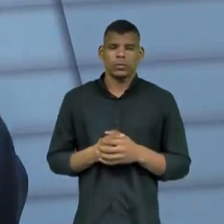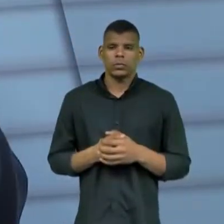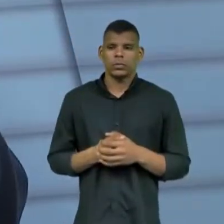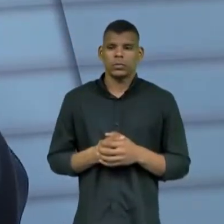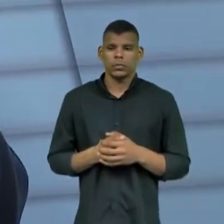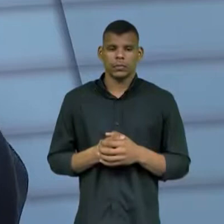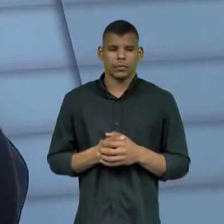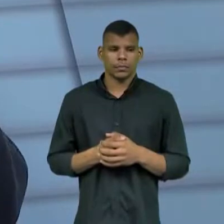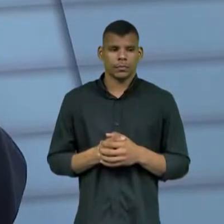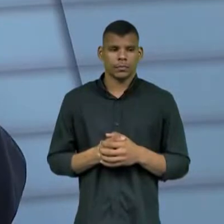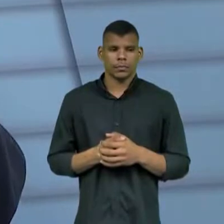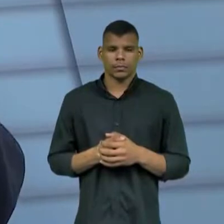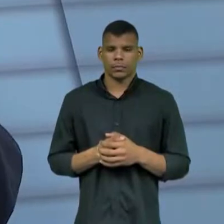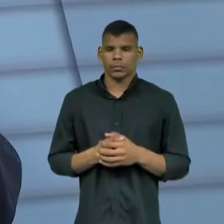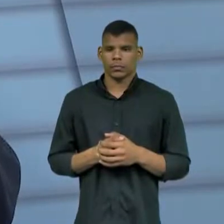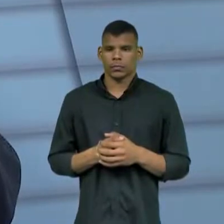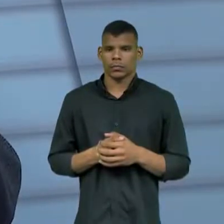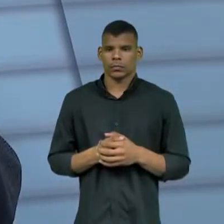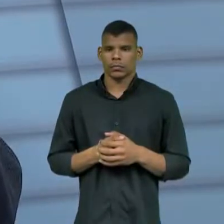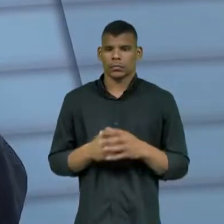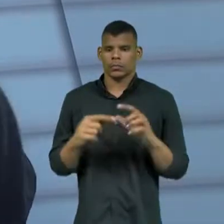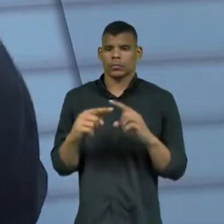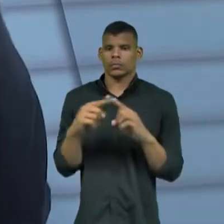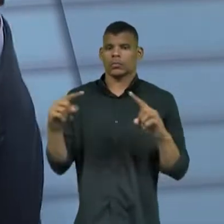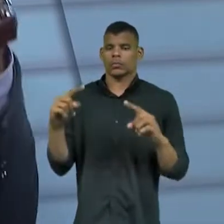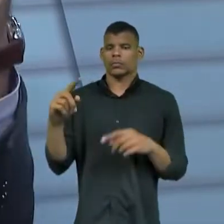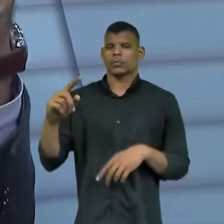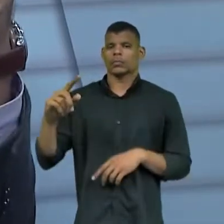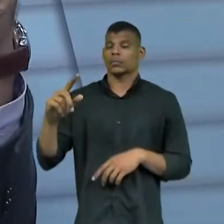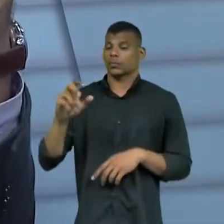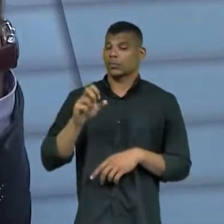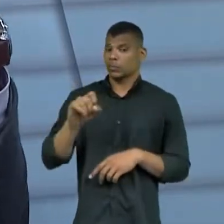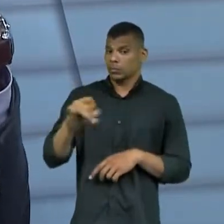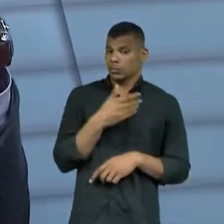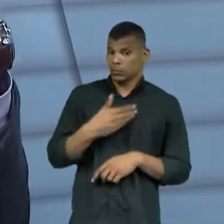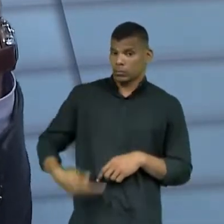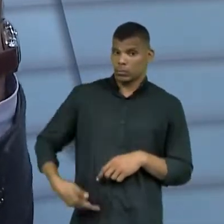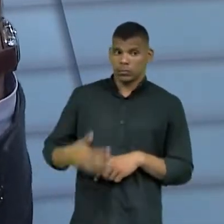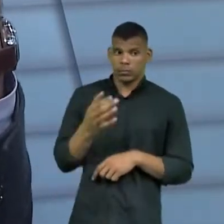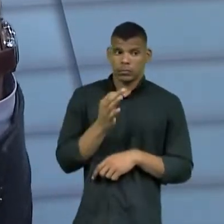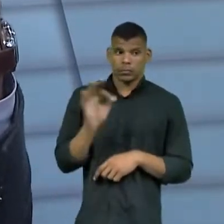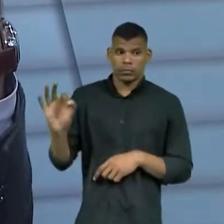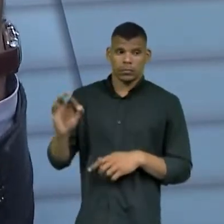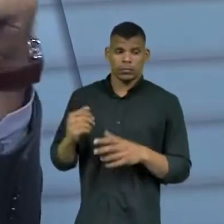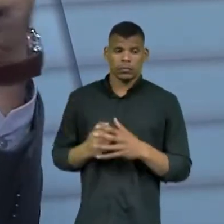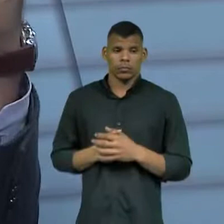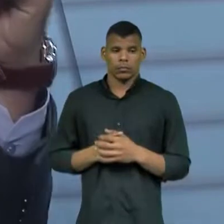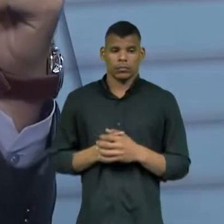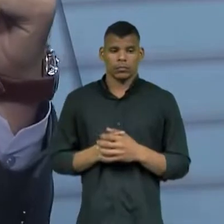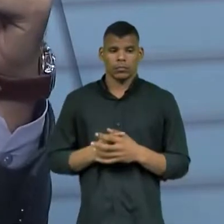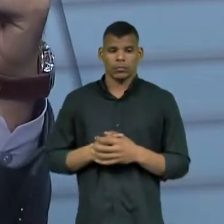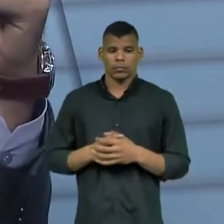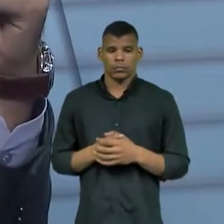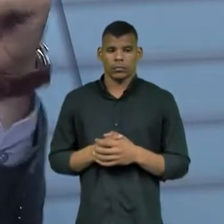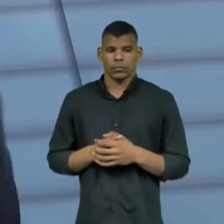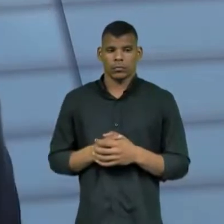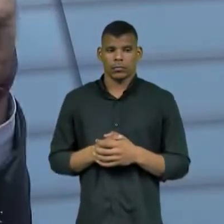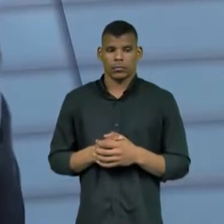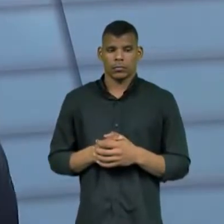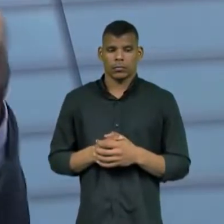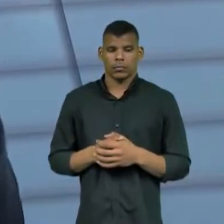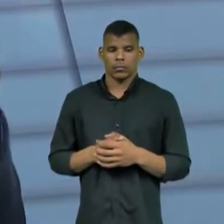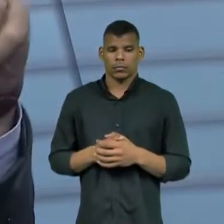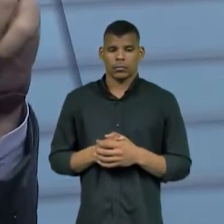e para as eólicas offshore. Se o governo federal, principalmente, não fizer o dever de casa.